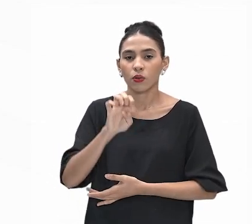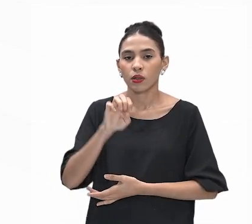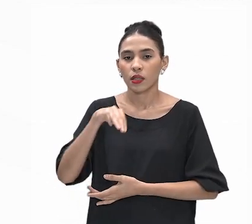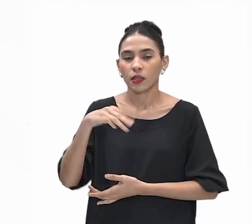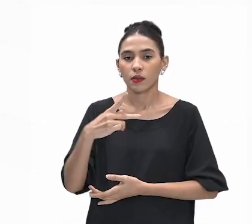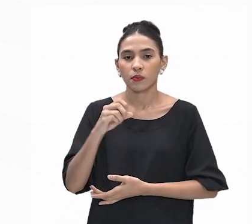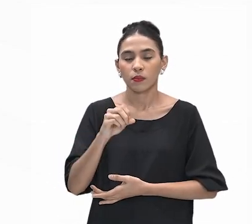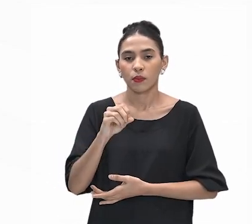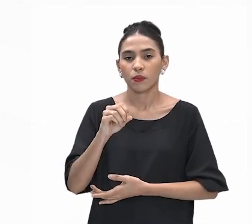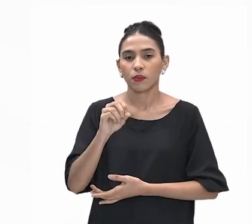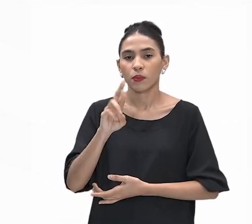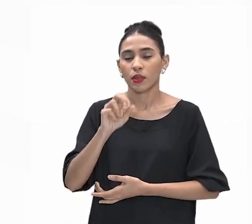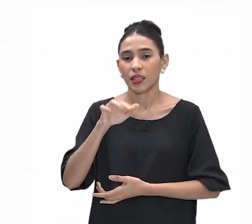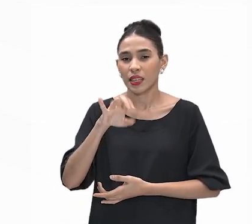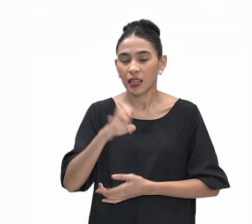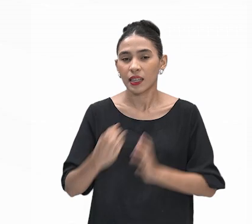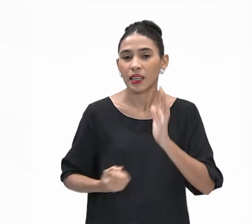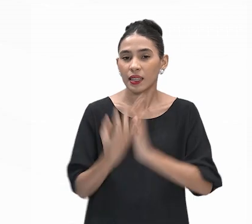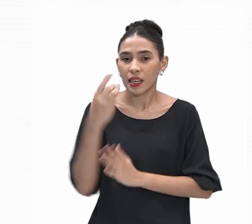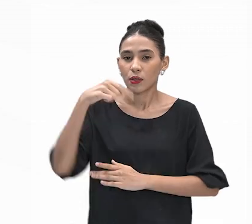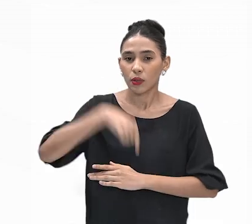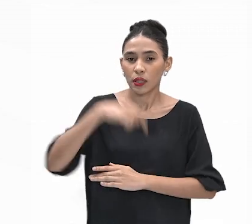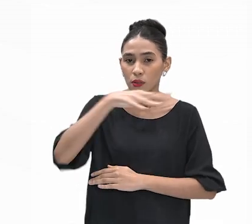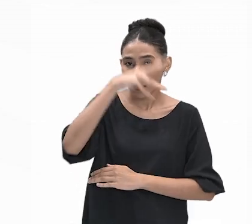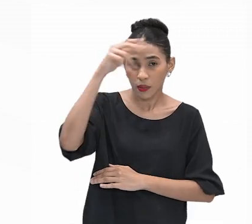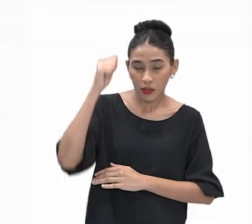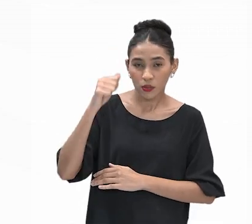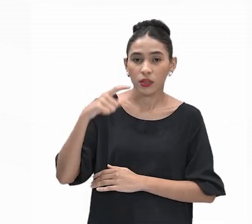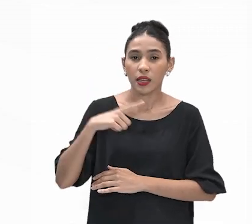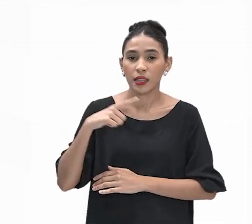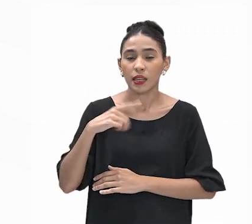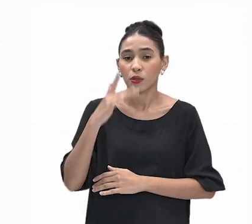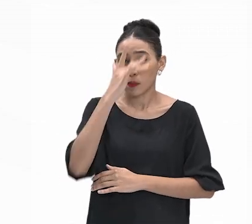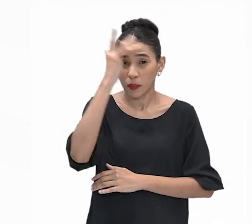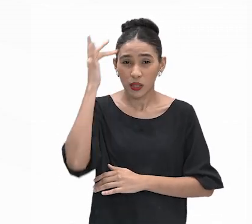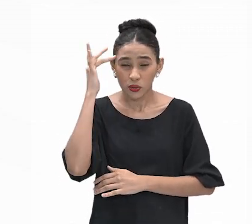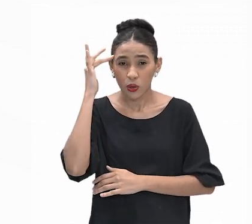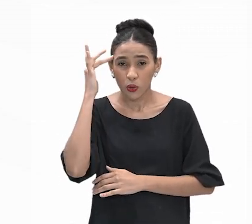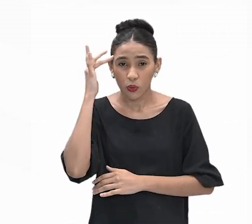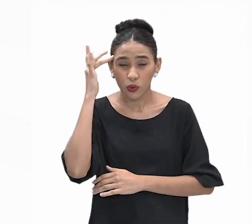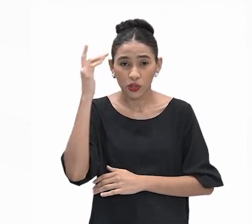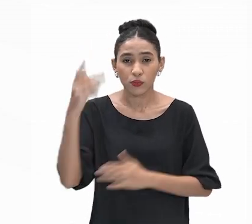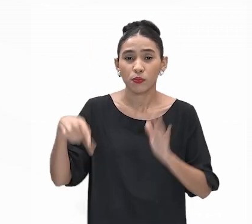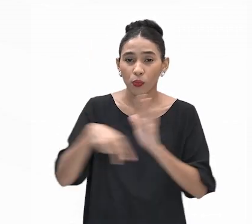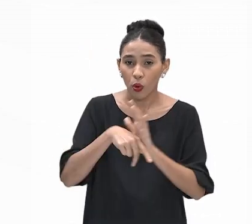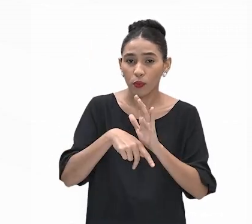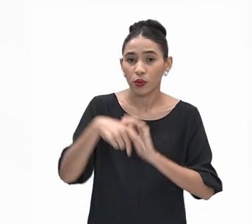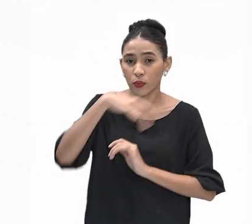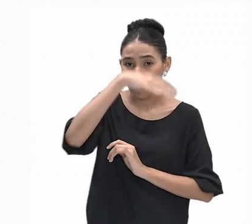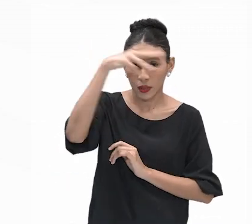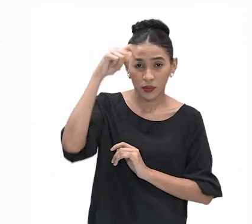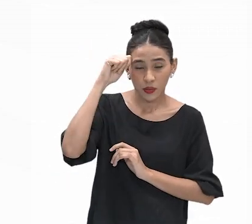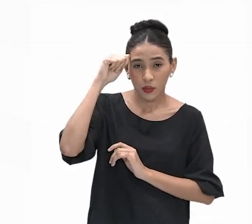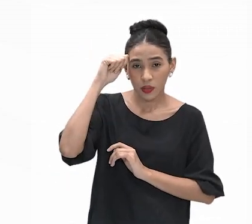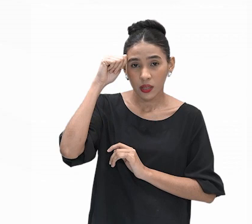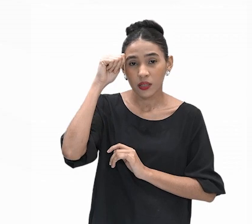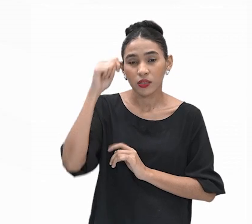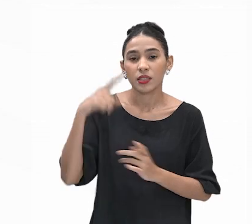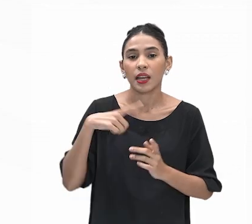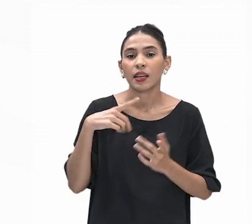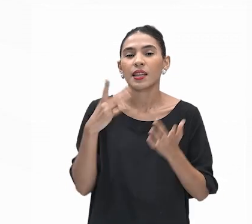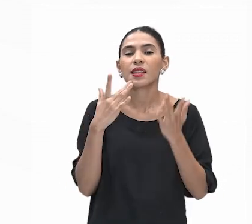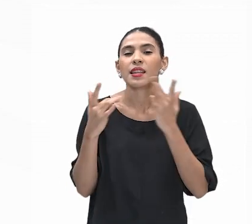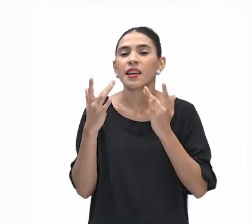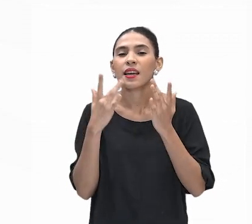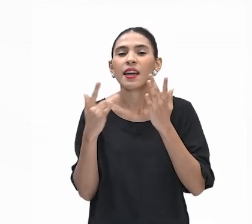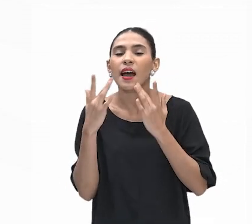dança, né, criado aqui no Amazonas com bailarinos do próprio Amazonas e que vão encenar, já pensou